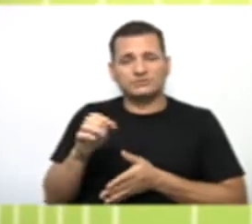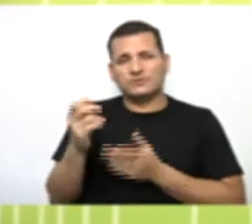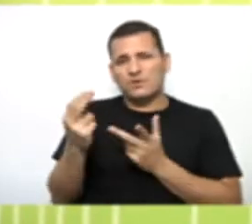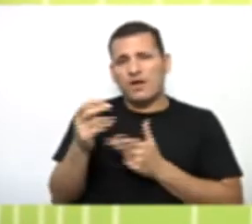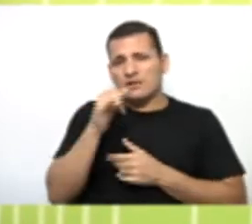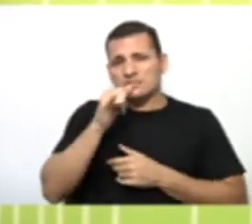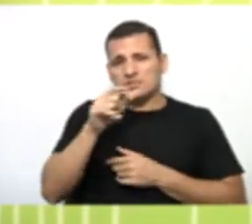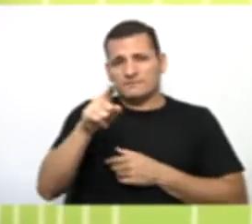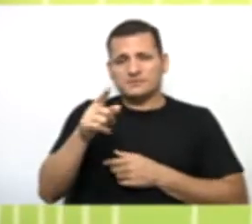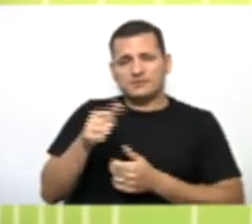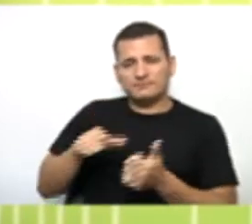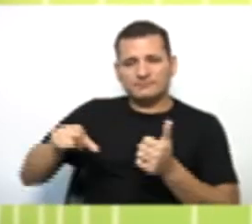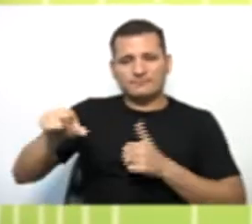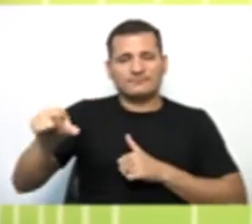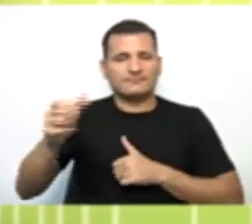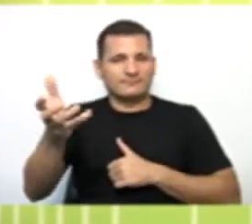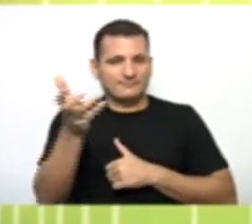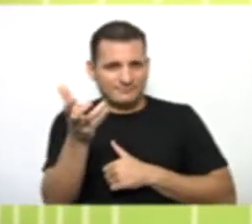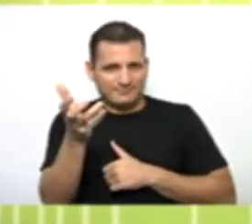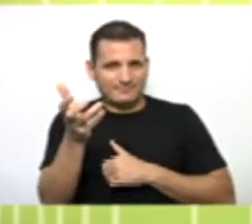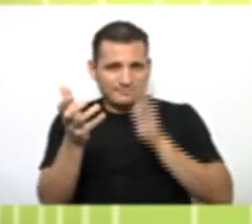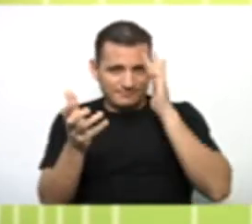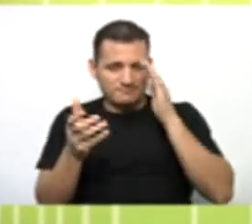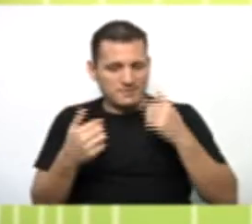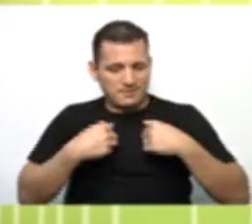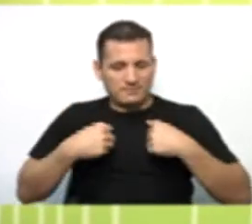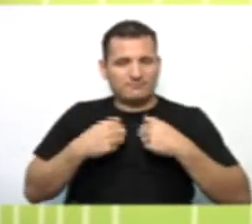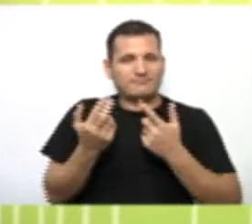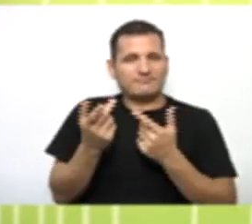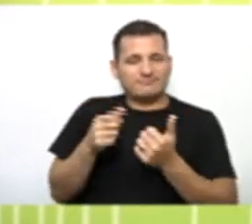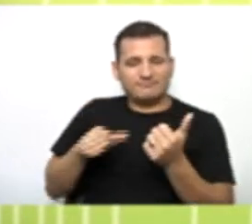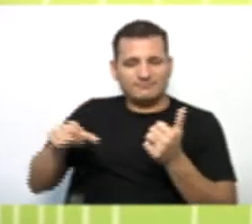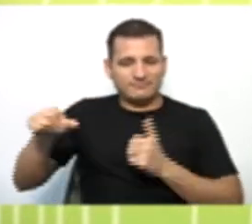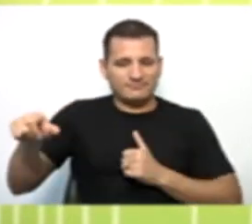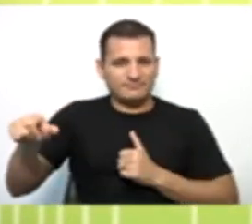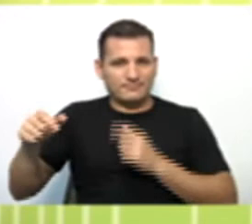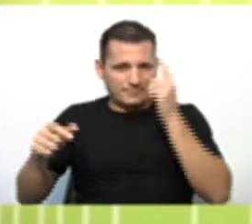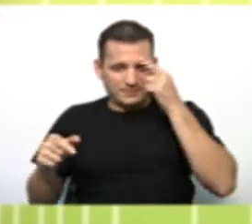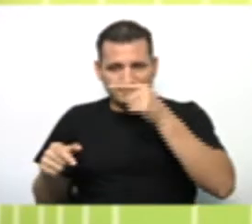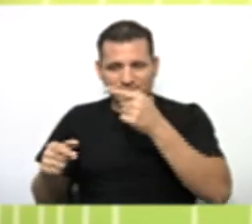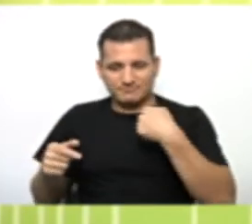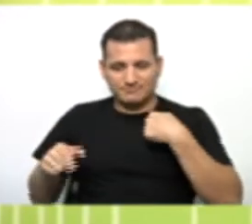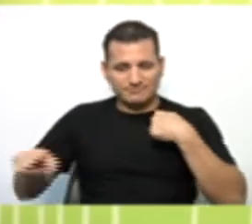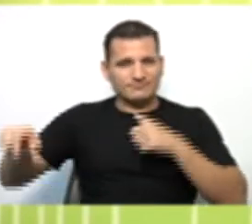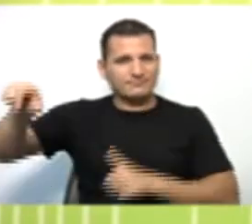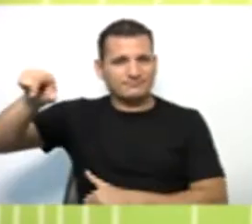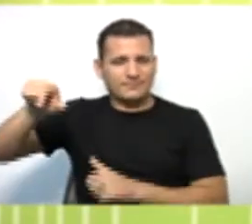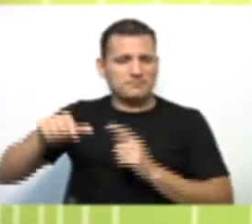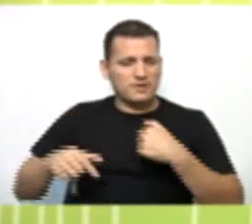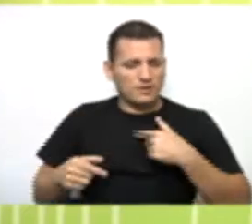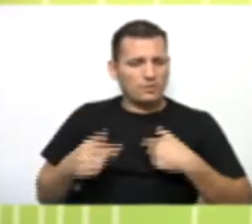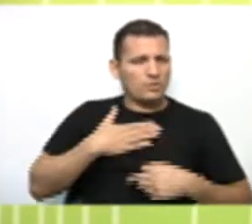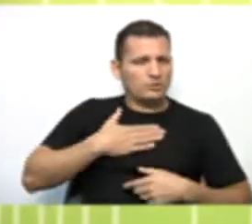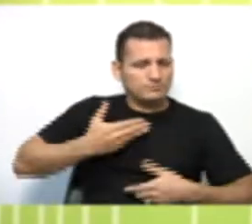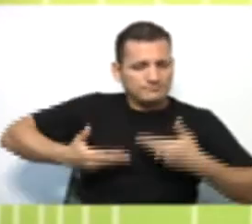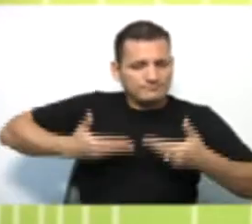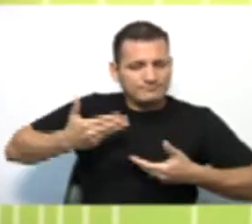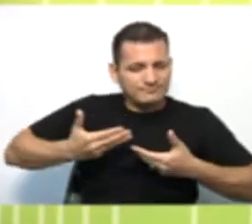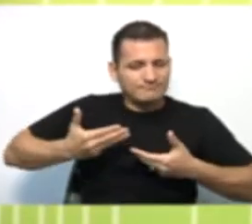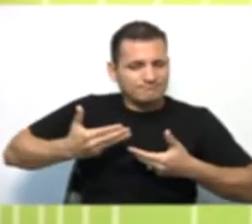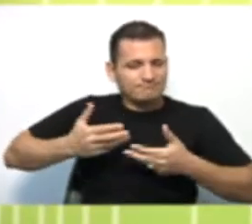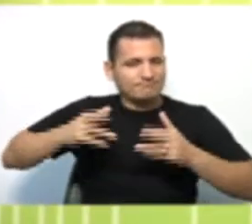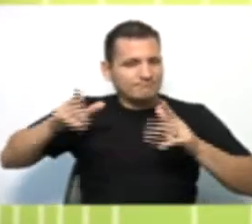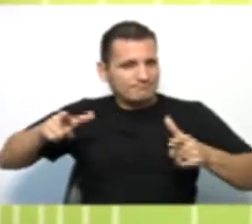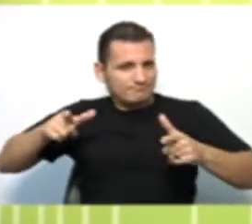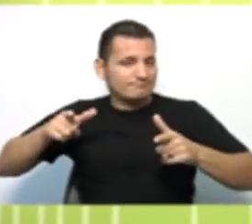como você gostaria de ser atendido, ou seja, eu mesmo. Mas vem cá, eu gosto de ser atendido de um jeito, não é?